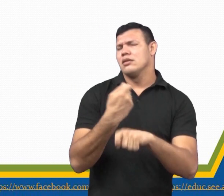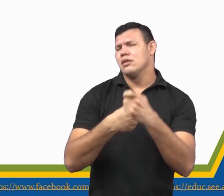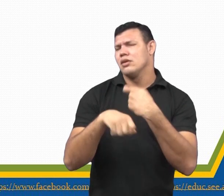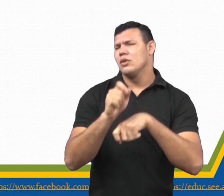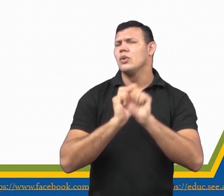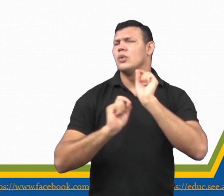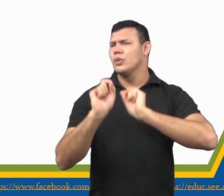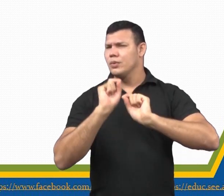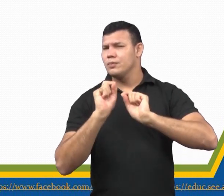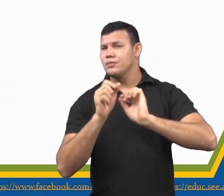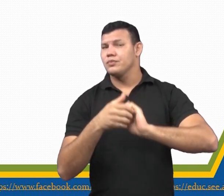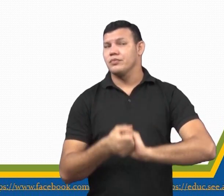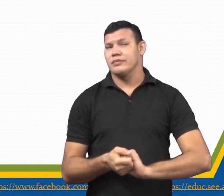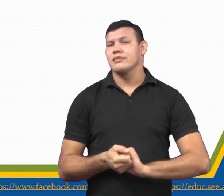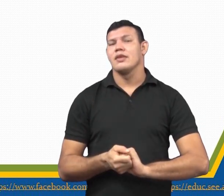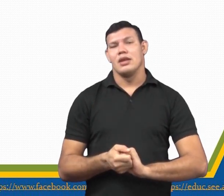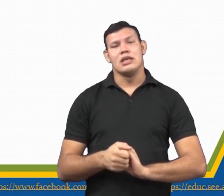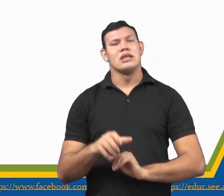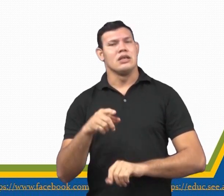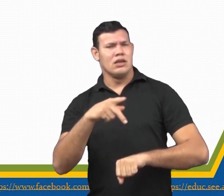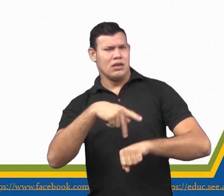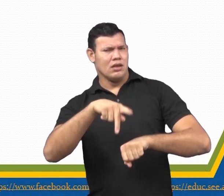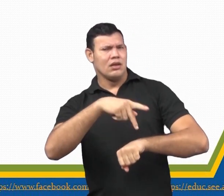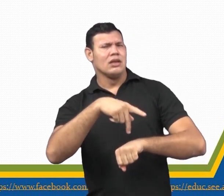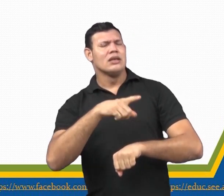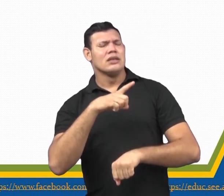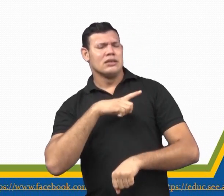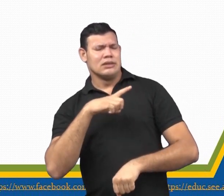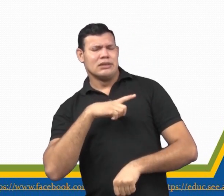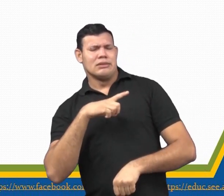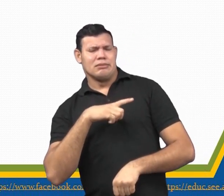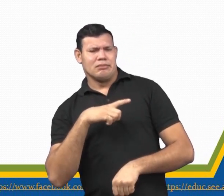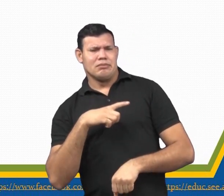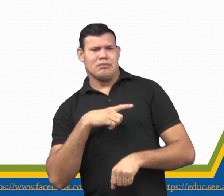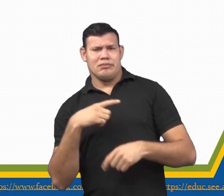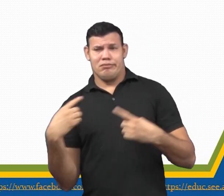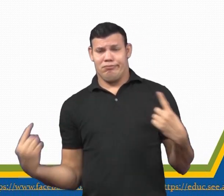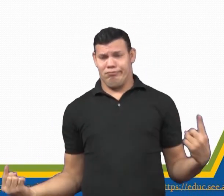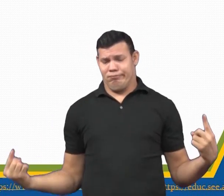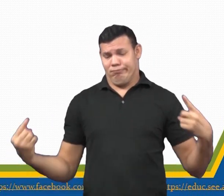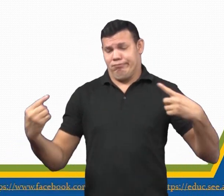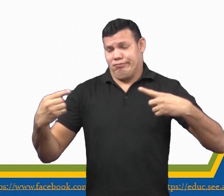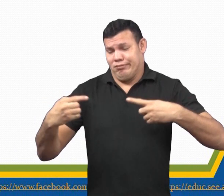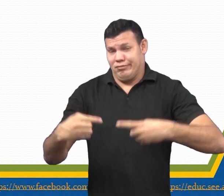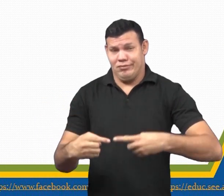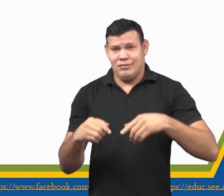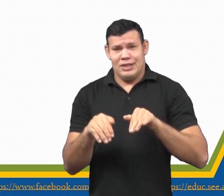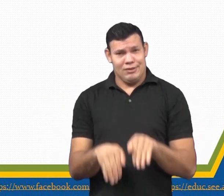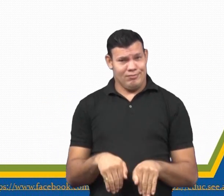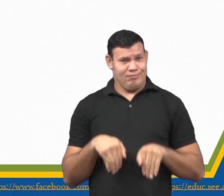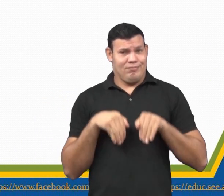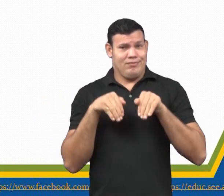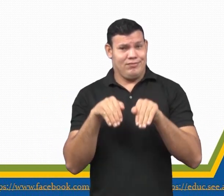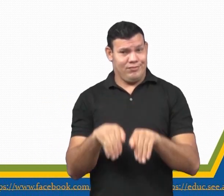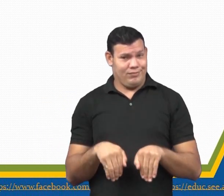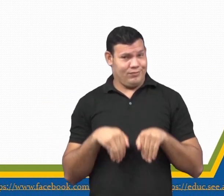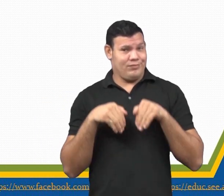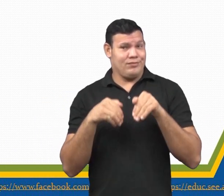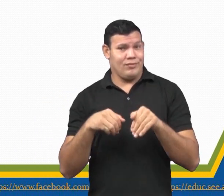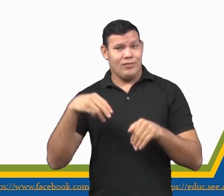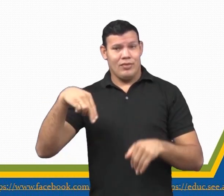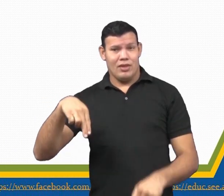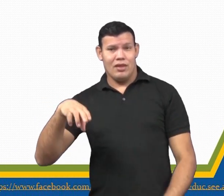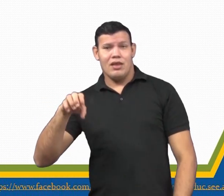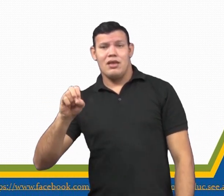destacar que o continente tem grandes contrastes econômicos. Tanto a Austrália como a Nova Zelândia